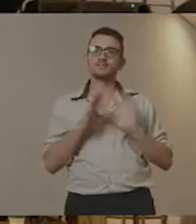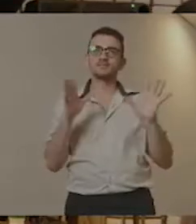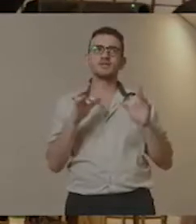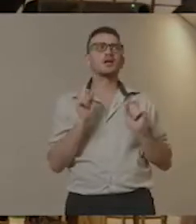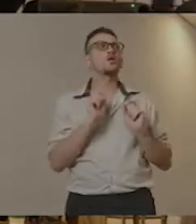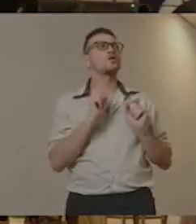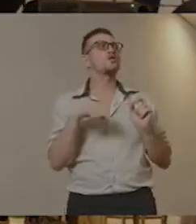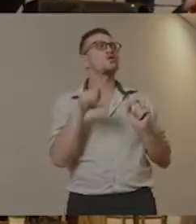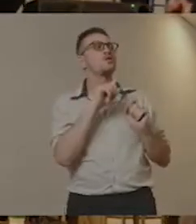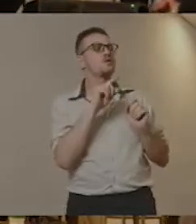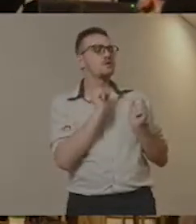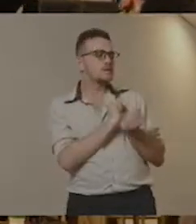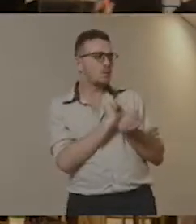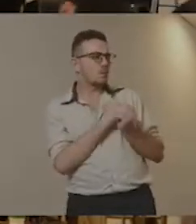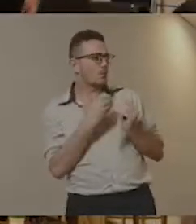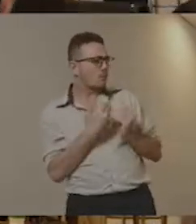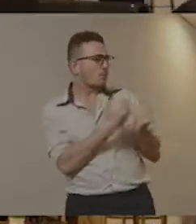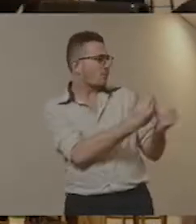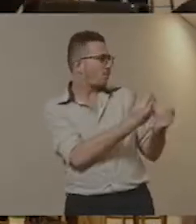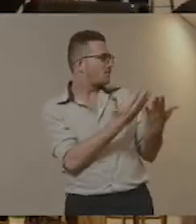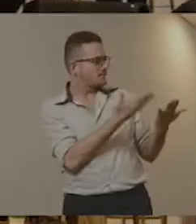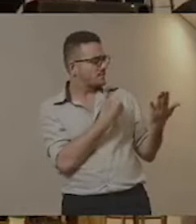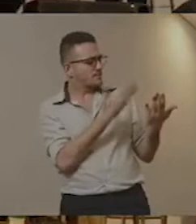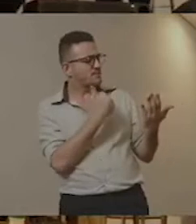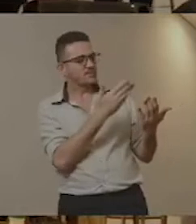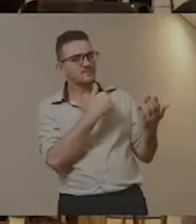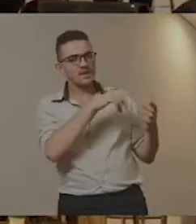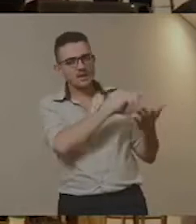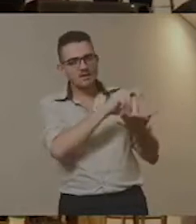Chega para frente. Tomem seus lugares, por favor.